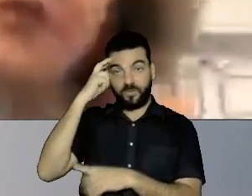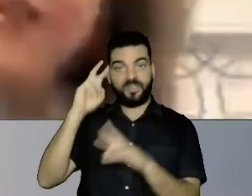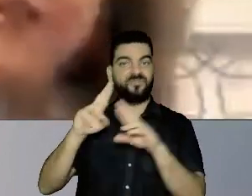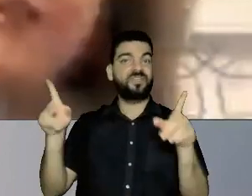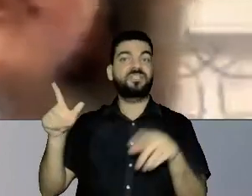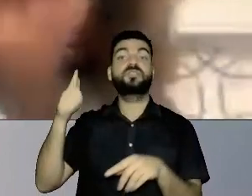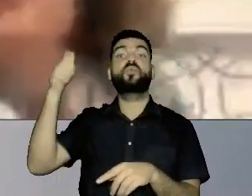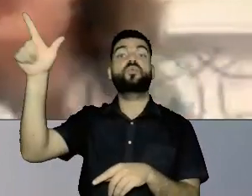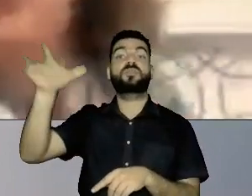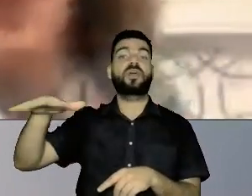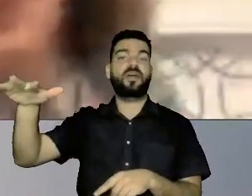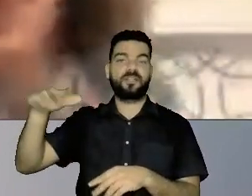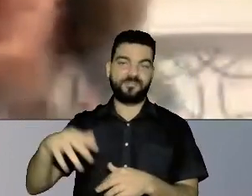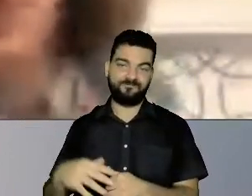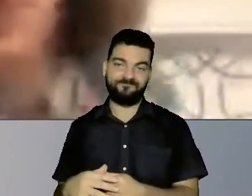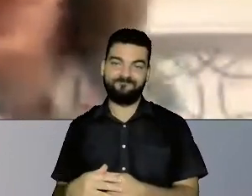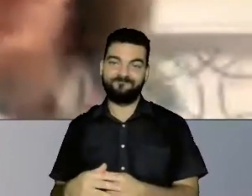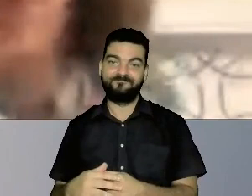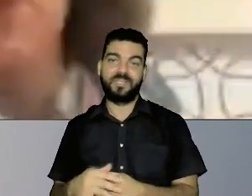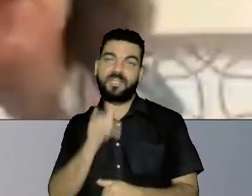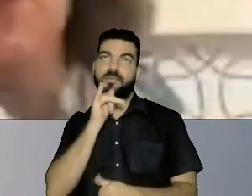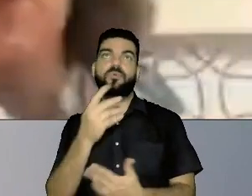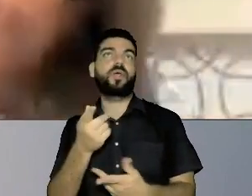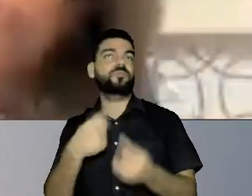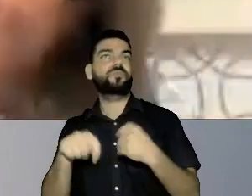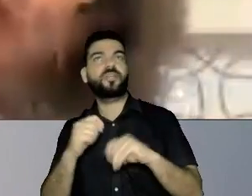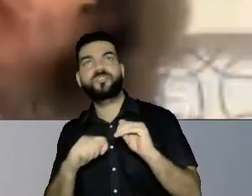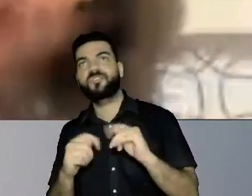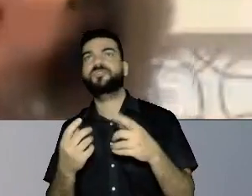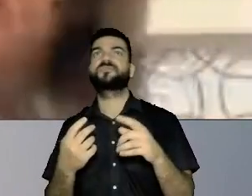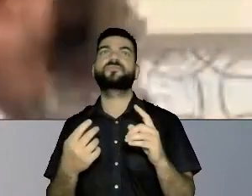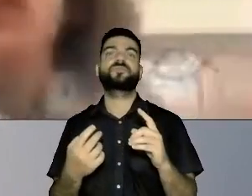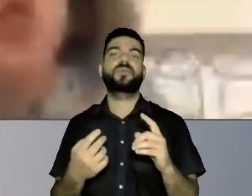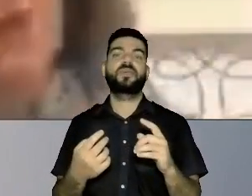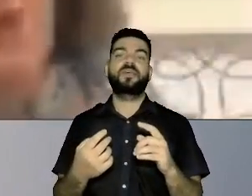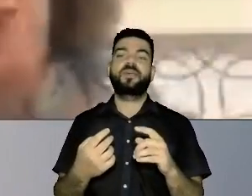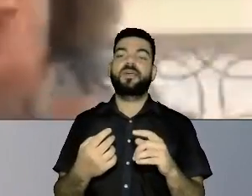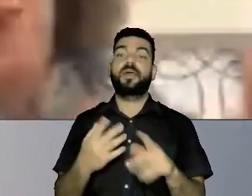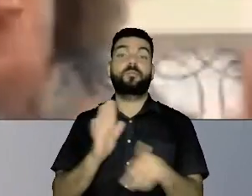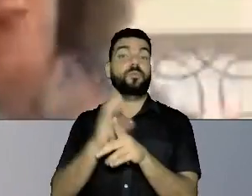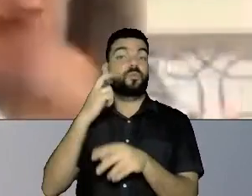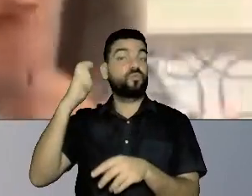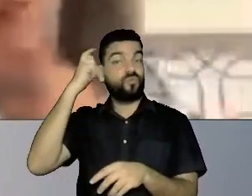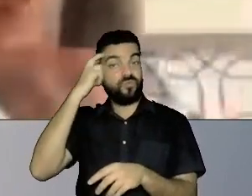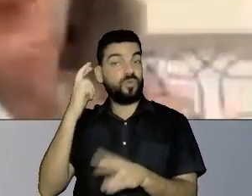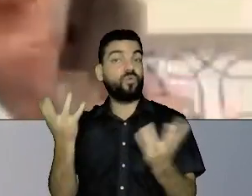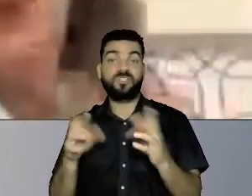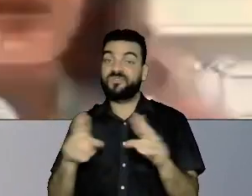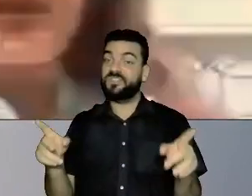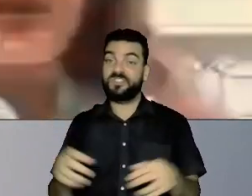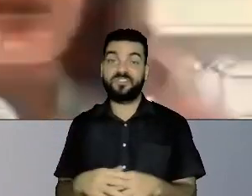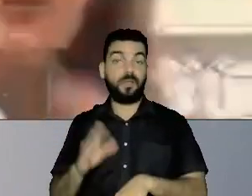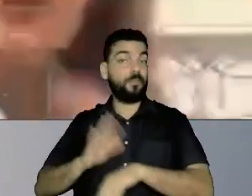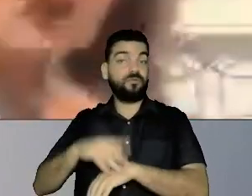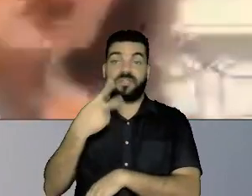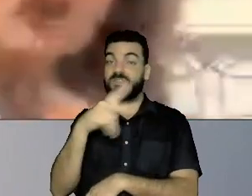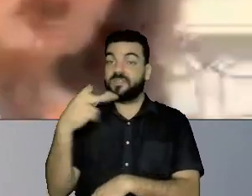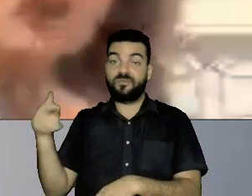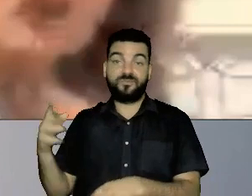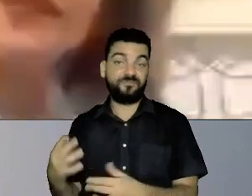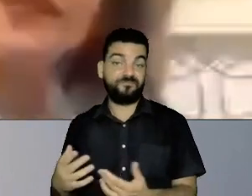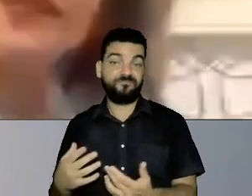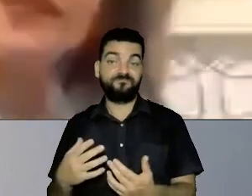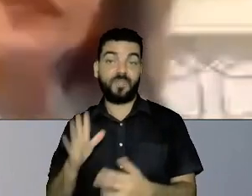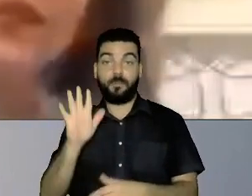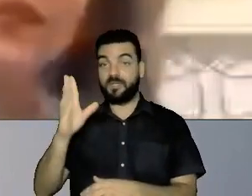estão ligados mais ao âmbito do direito administrativo, como o direito cultural, que hoje é um direito autônomo. O direito